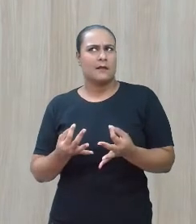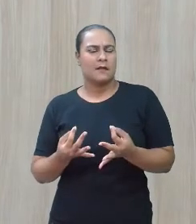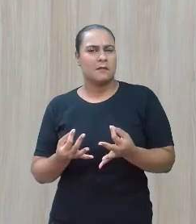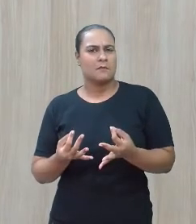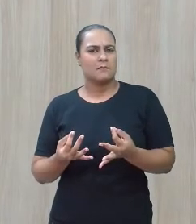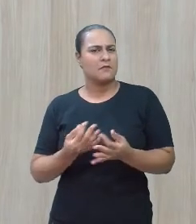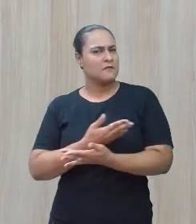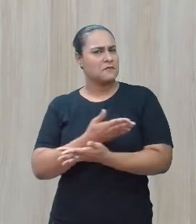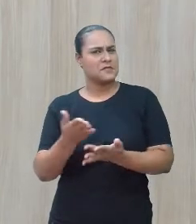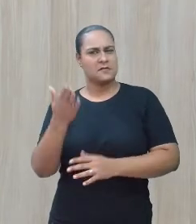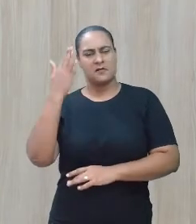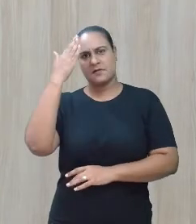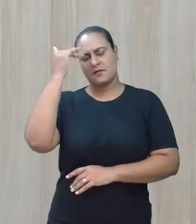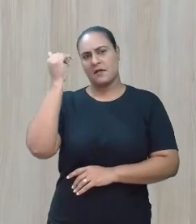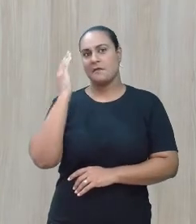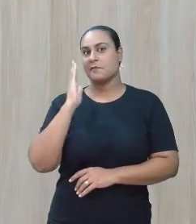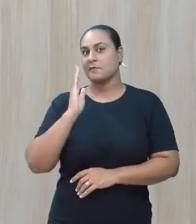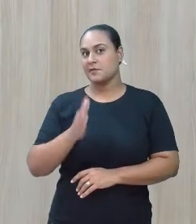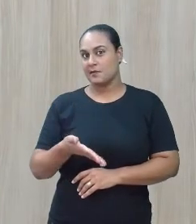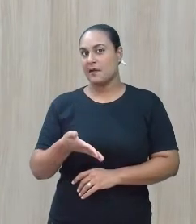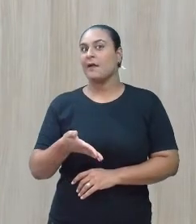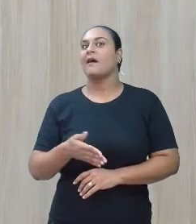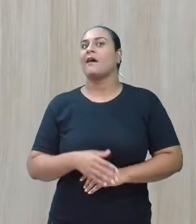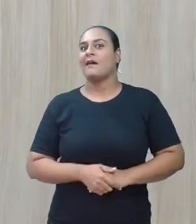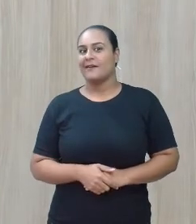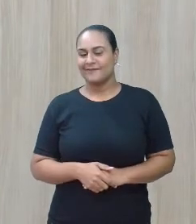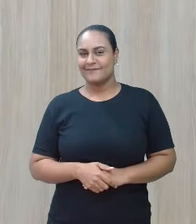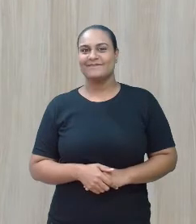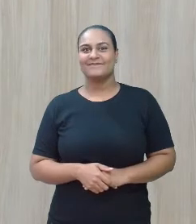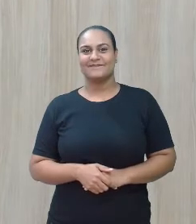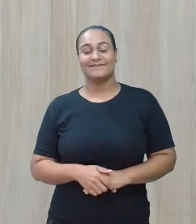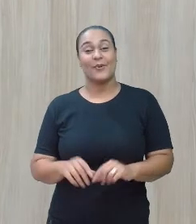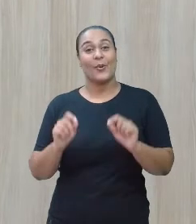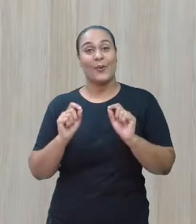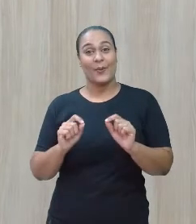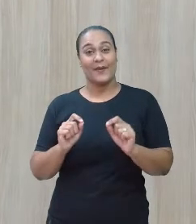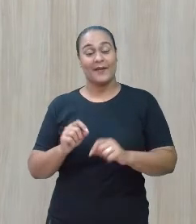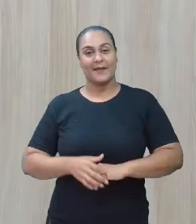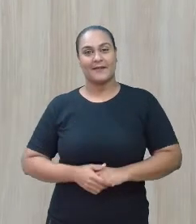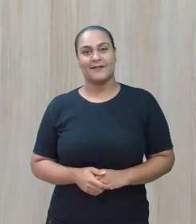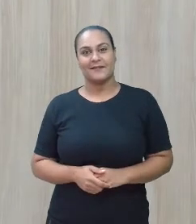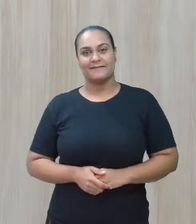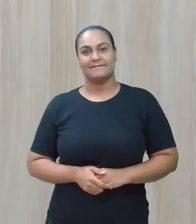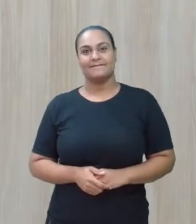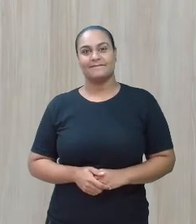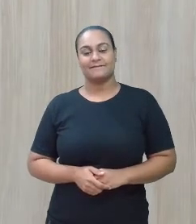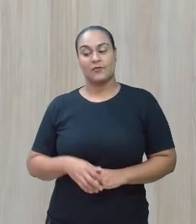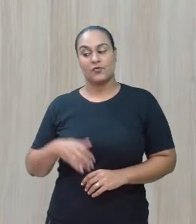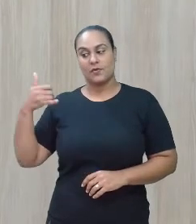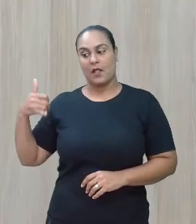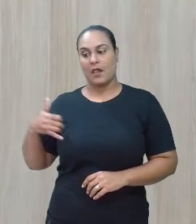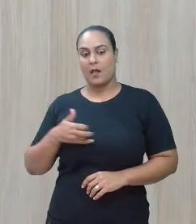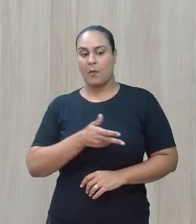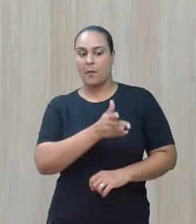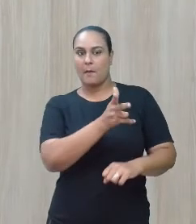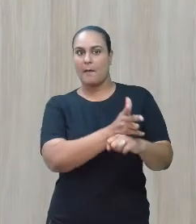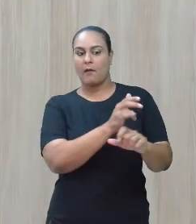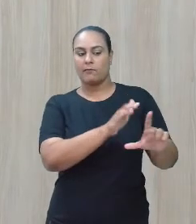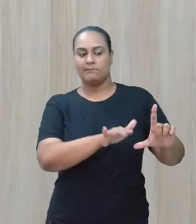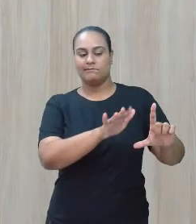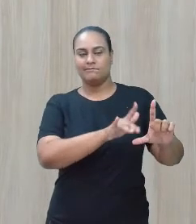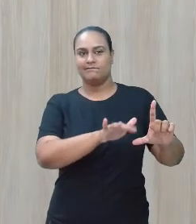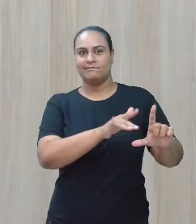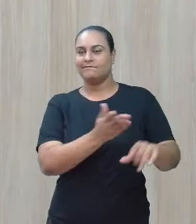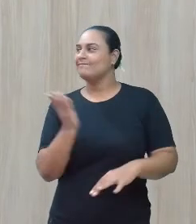sabe? Todos dando conta disso muito bem, que é apontar o seu celular para o QR Code